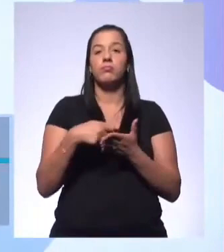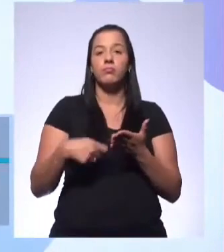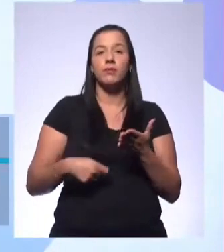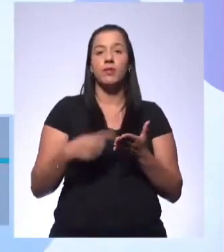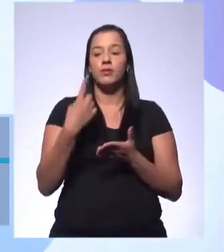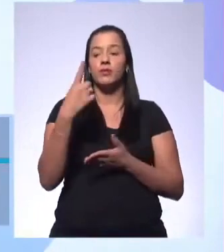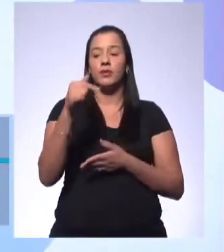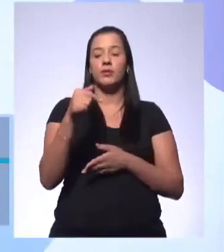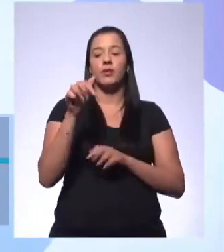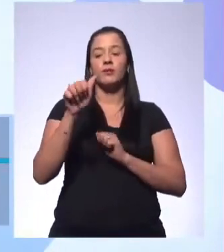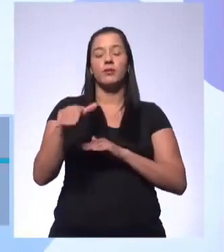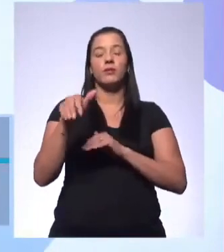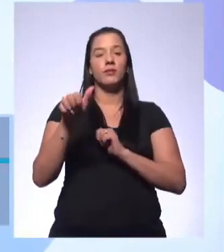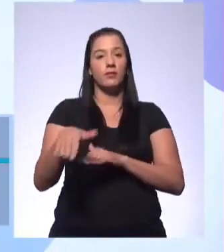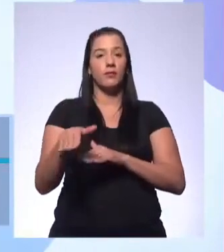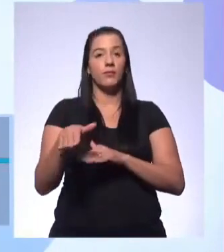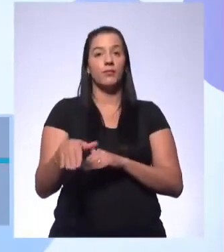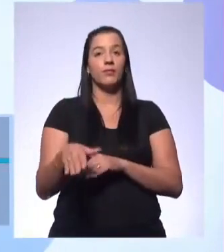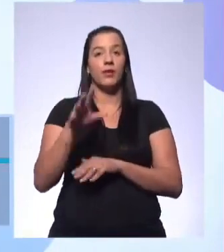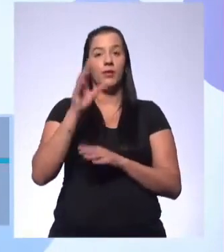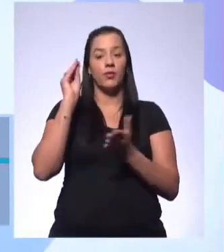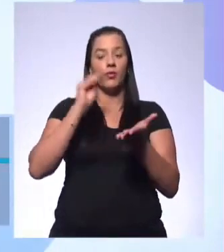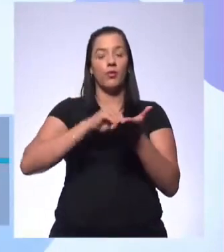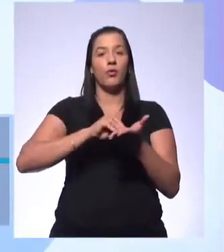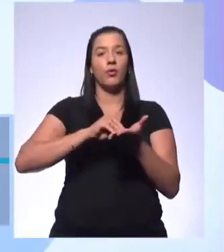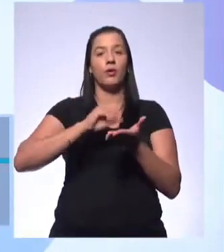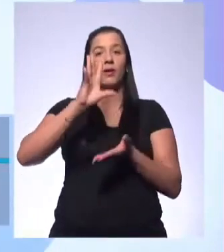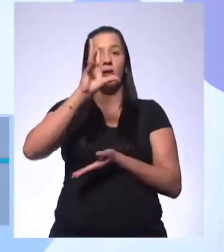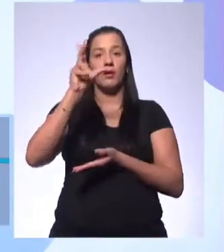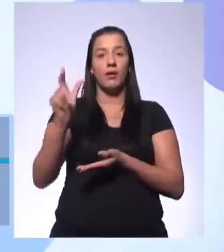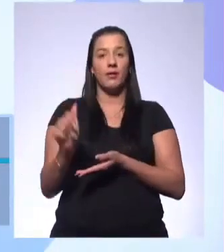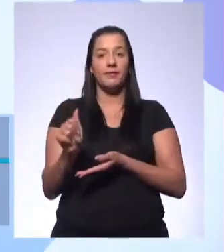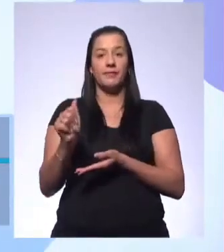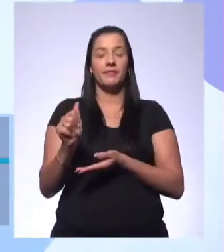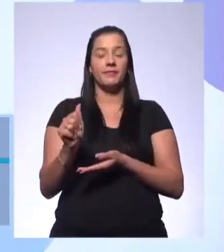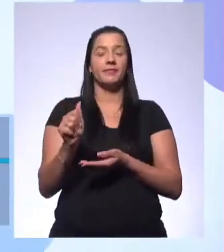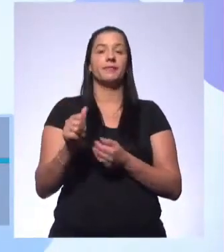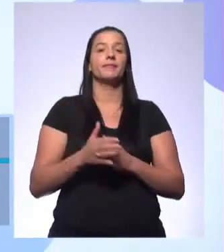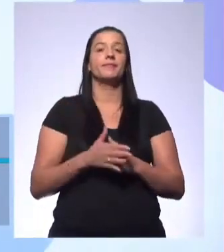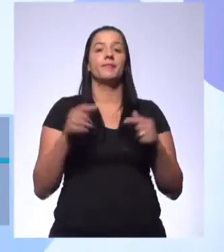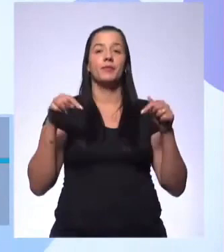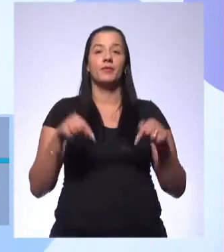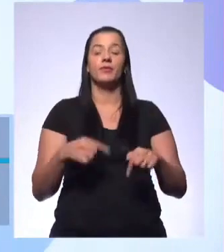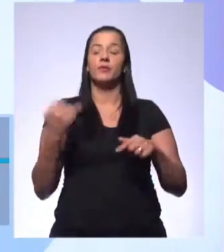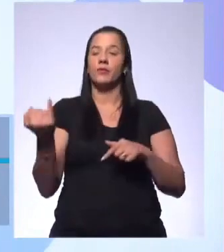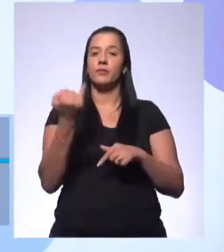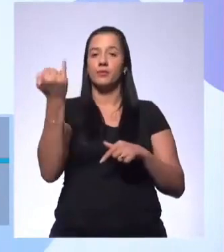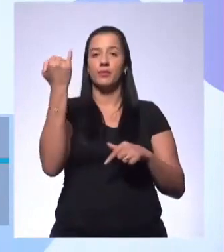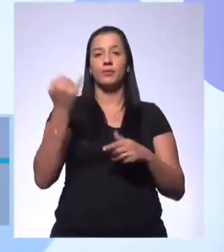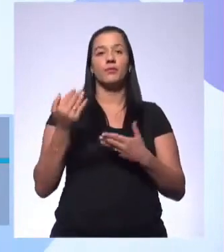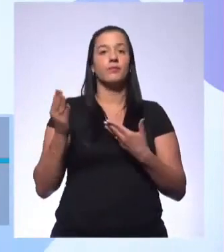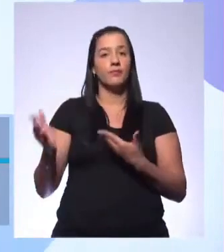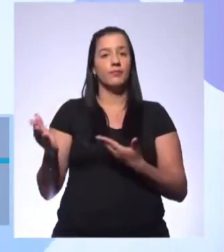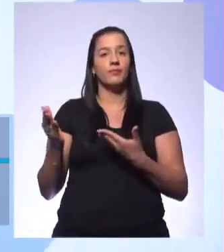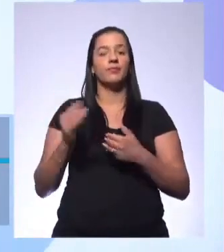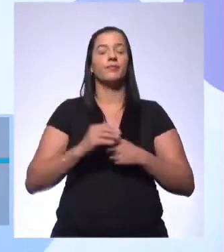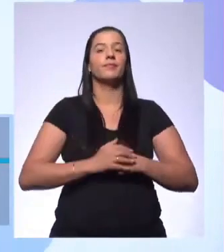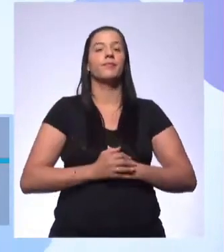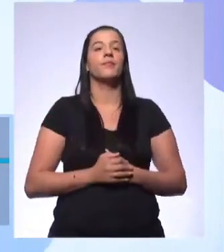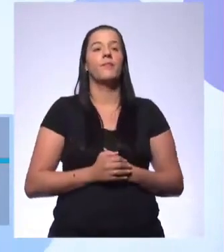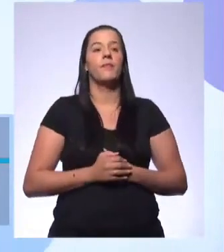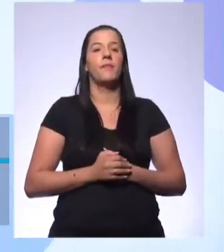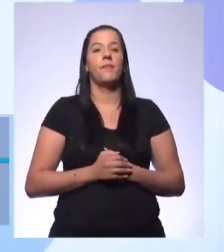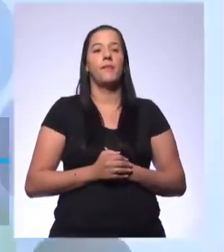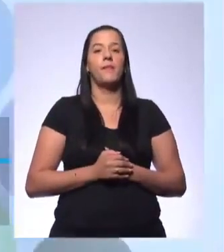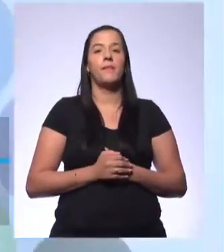17 de setembro. Coloca lá, África. O nome da a aula de hoje é importantíssima. Professora Tayana. Vamos